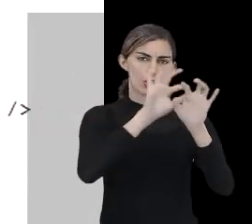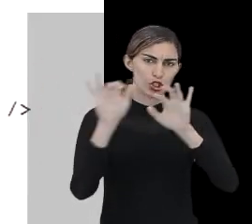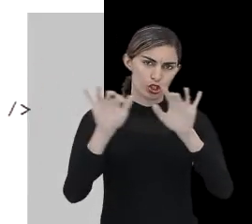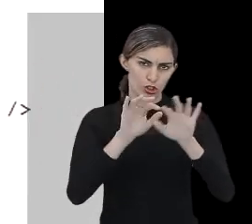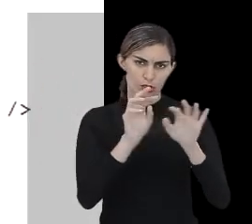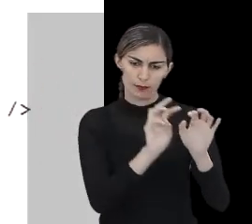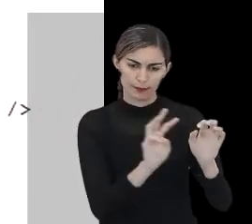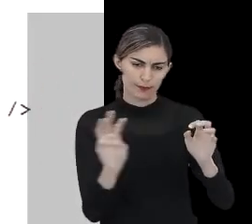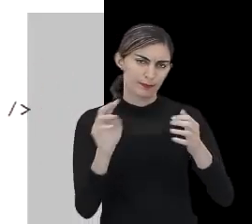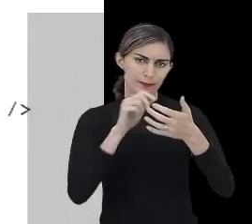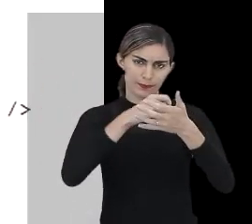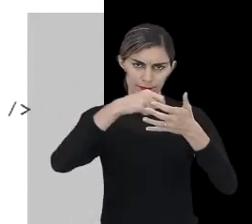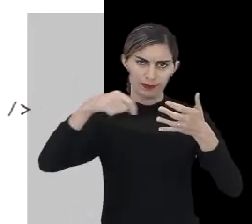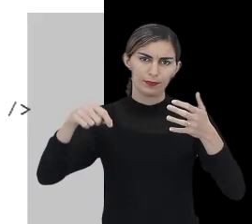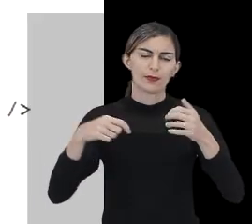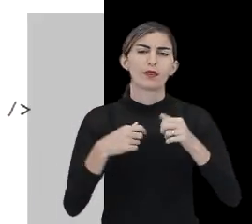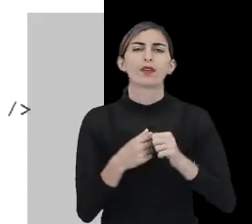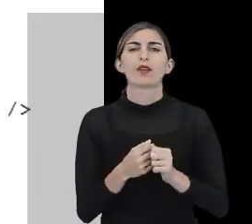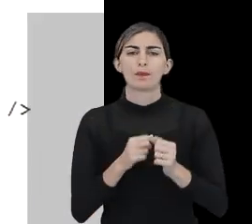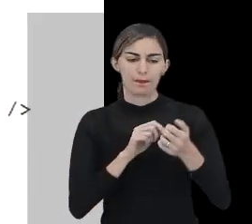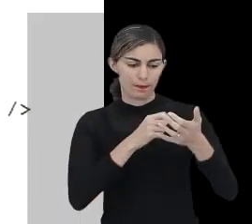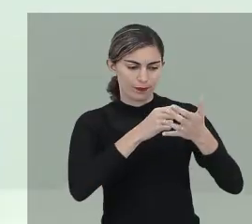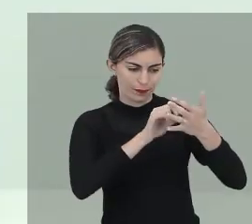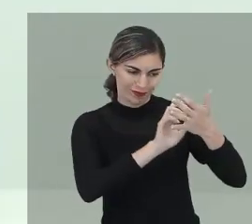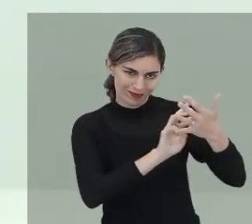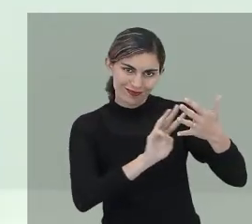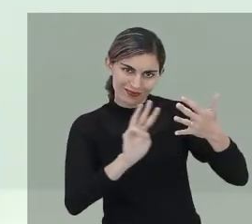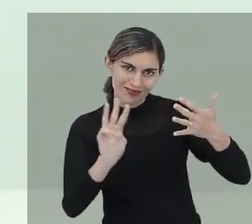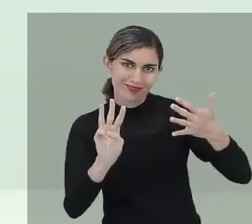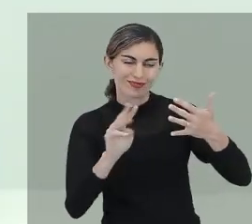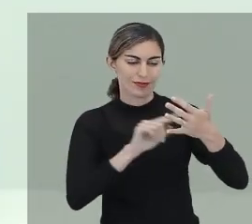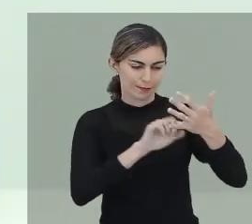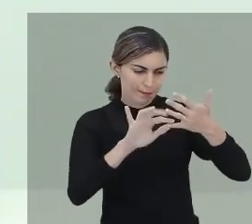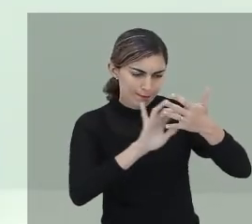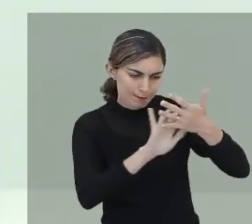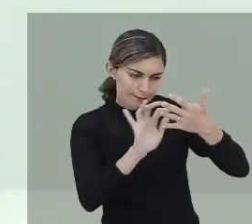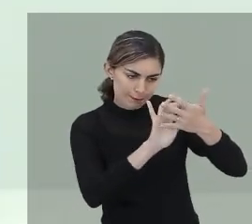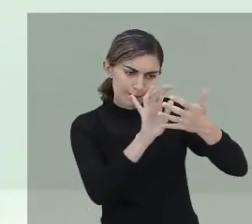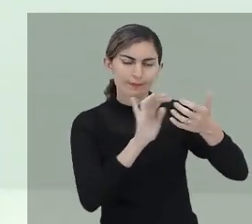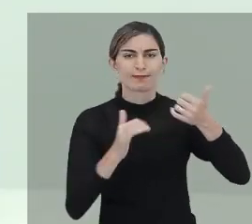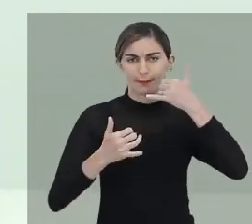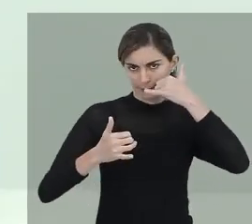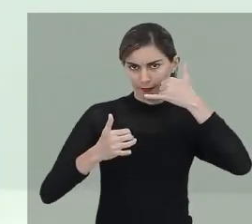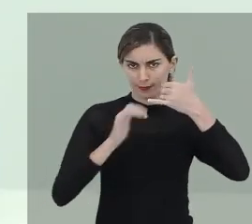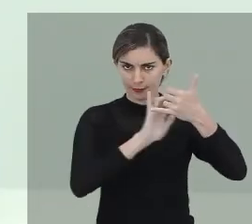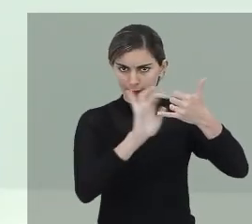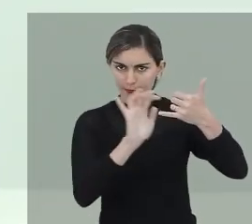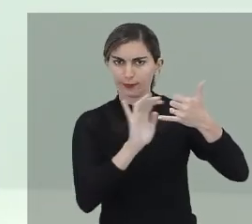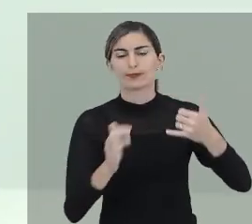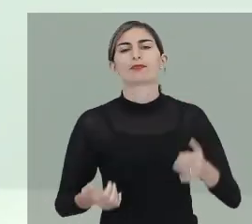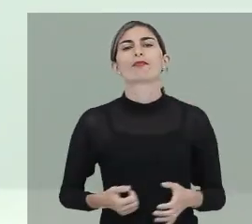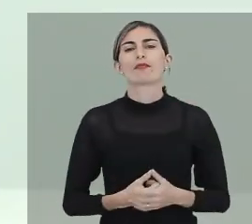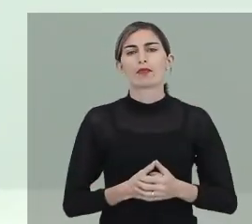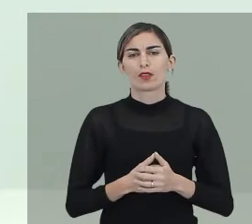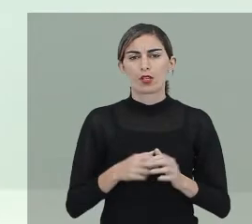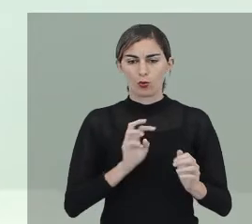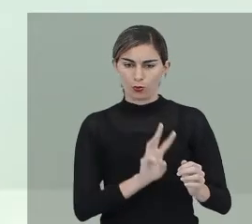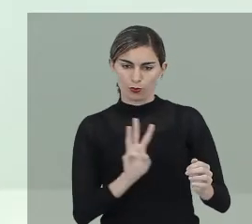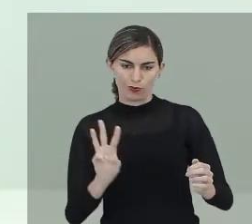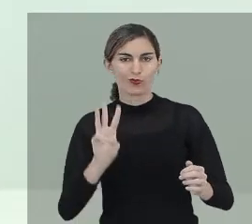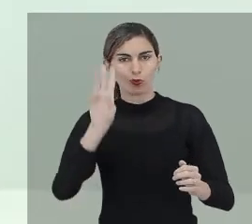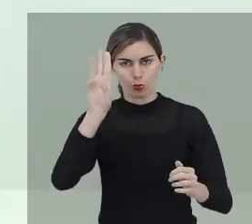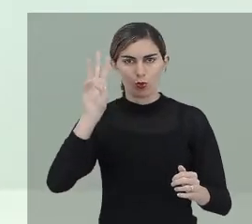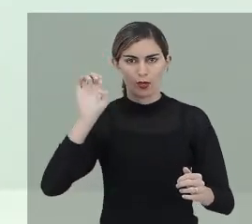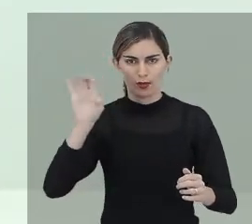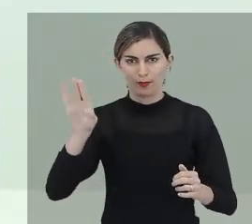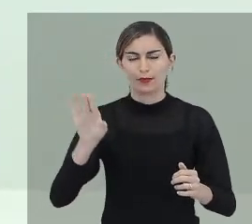certo? Lembrando do HTTP na hora de digitar o endereço do browser, da sua página web.